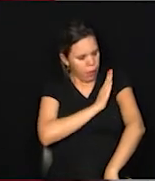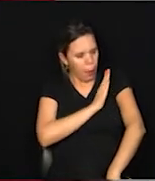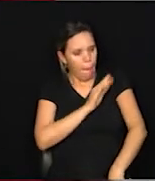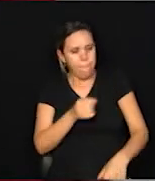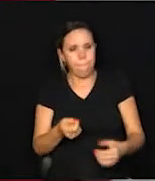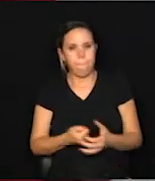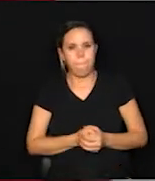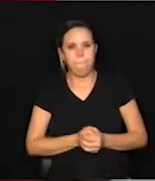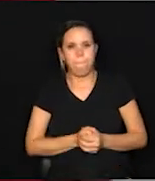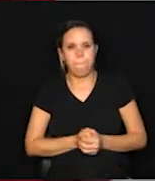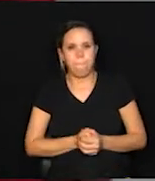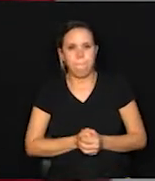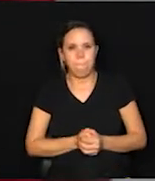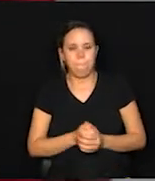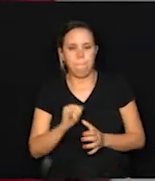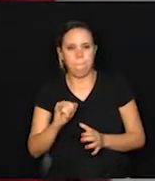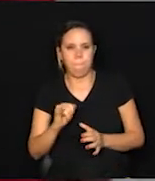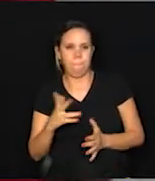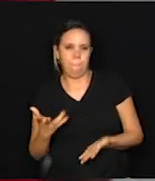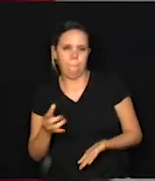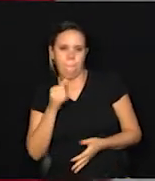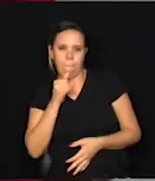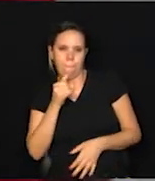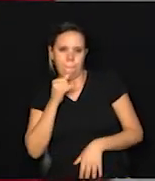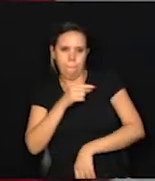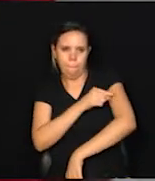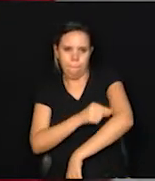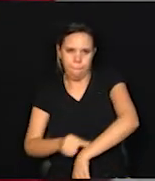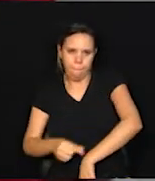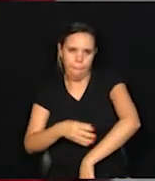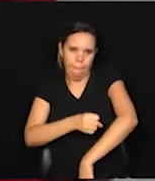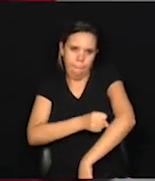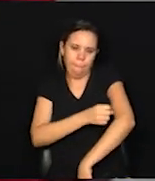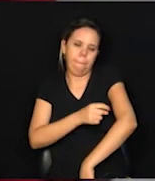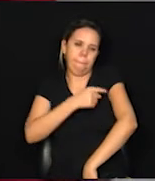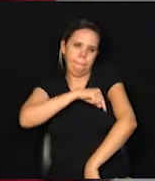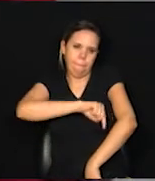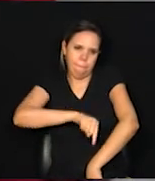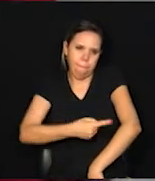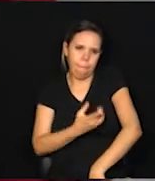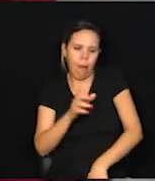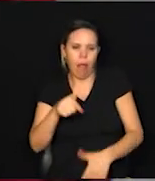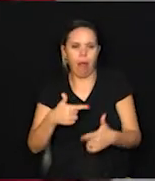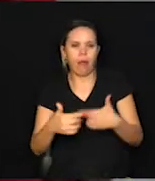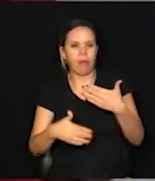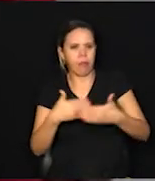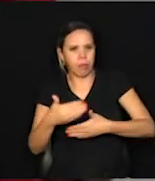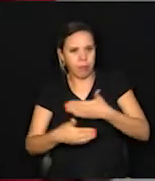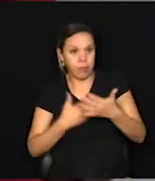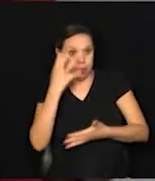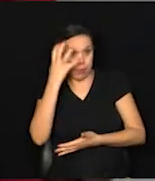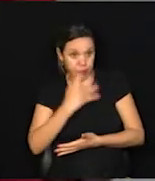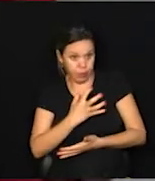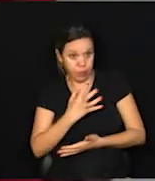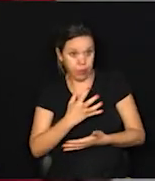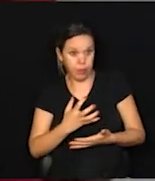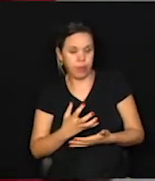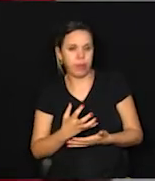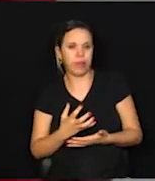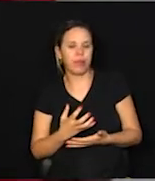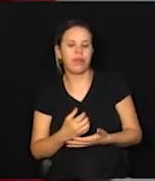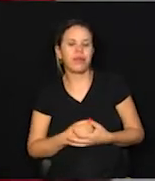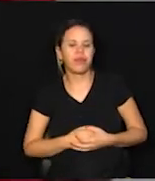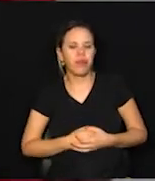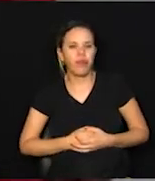AVC. Se for a circulação de veias, aí é uma trombose. Então, isso é um processo sério mesmo. Estima-se